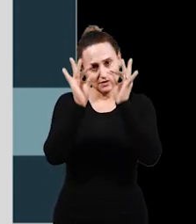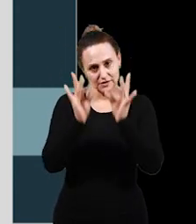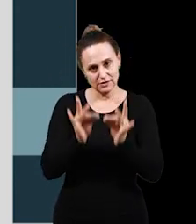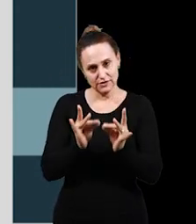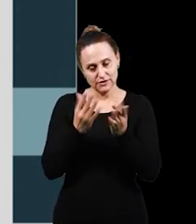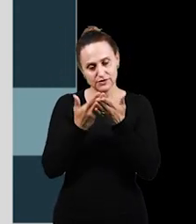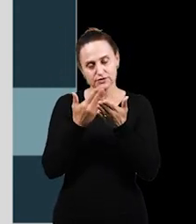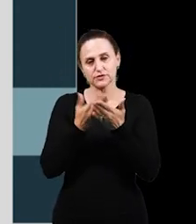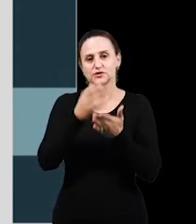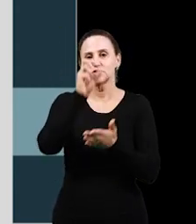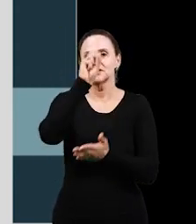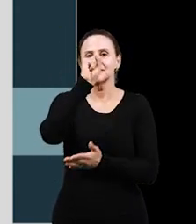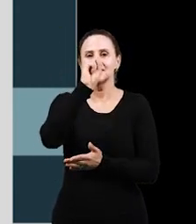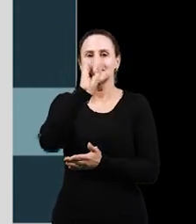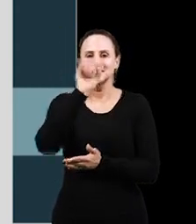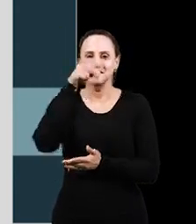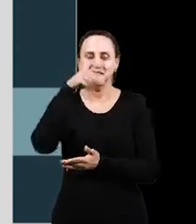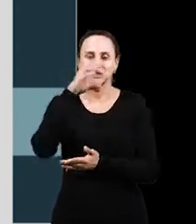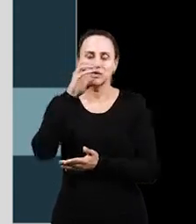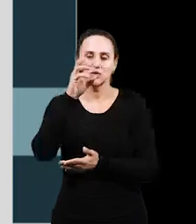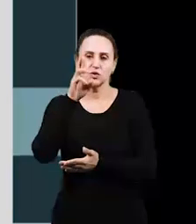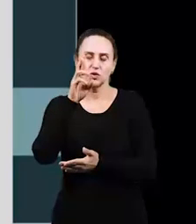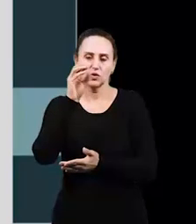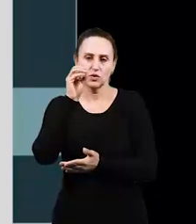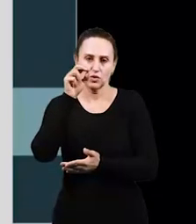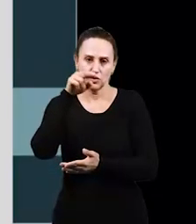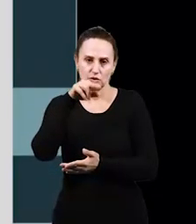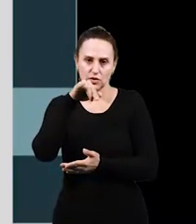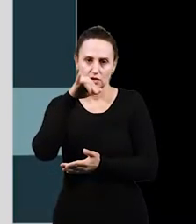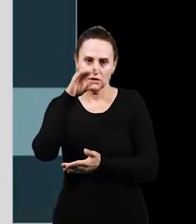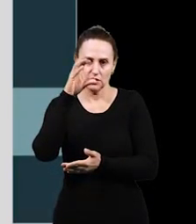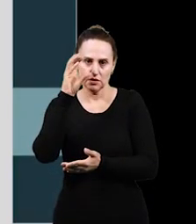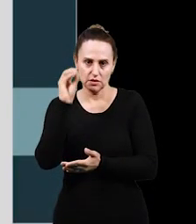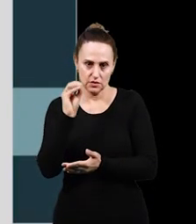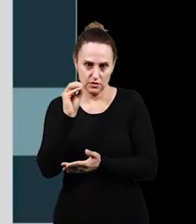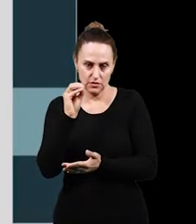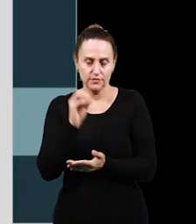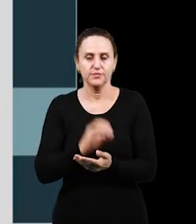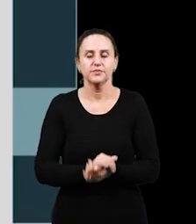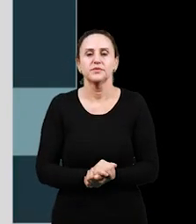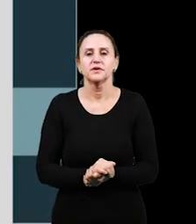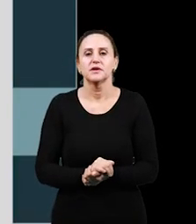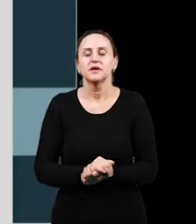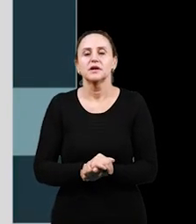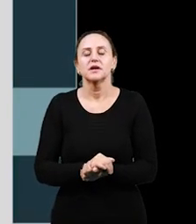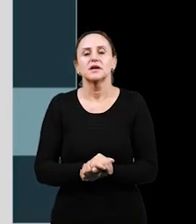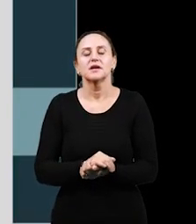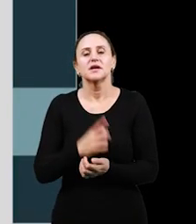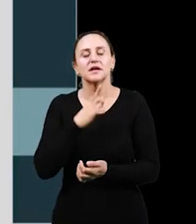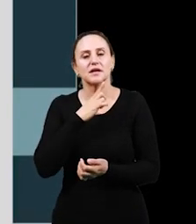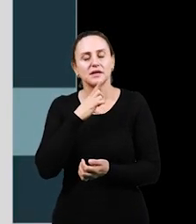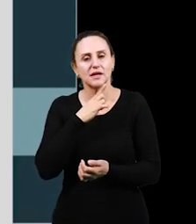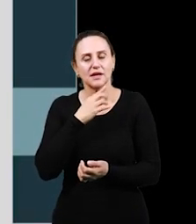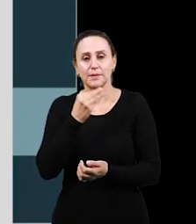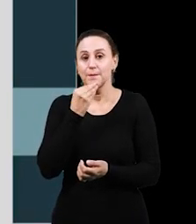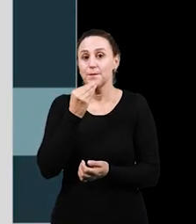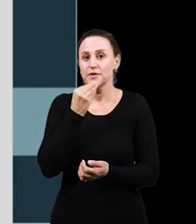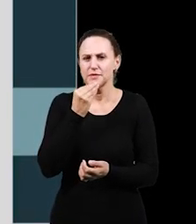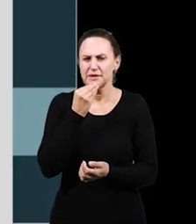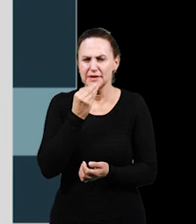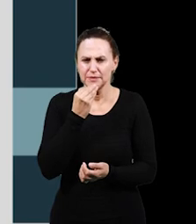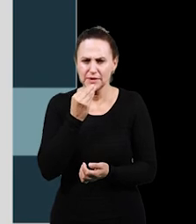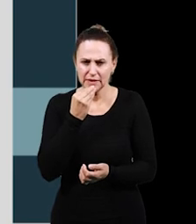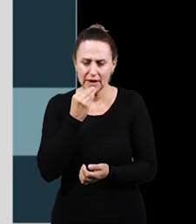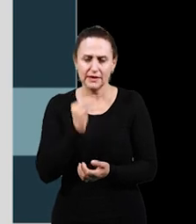língua a partir da observação de um Corpus para descrever seus elementos constituintes de acorda com a possibilidade deles se